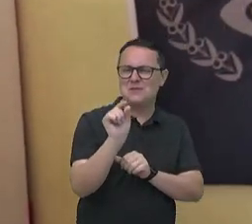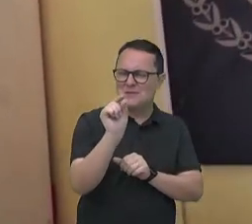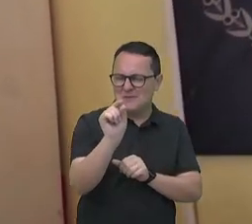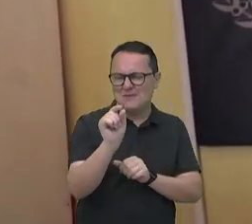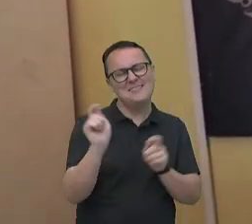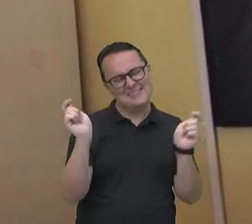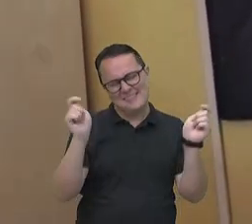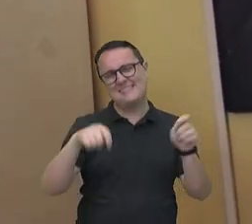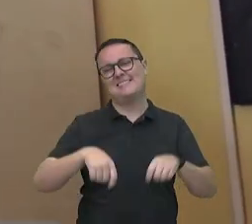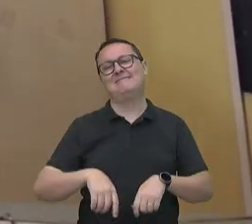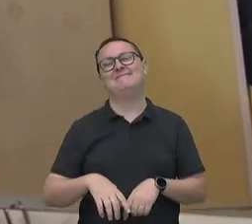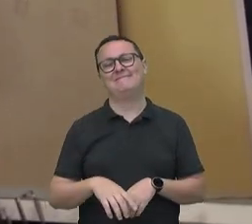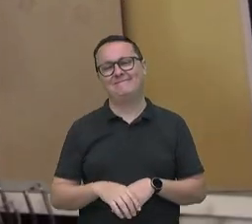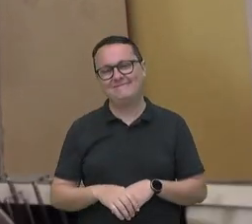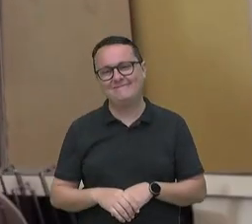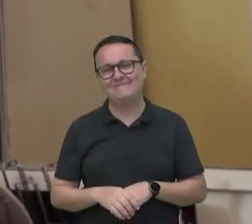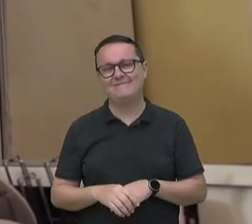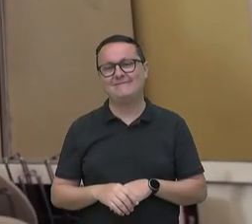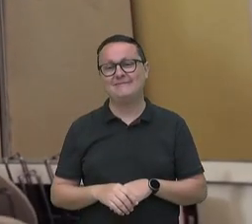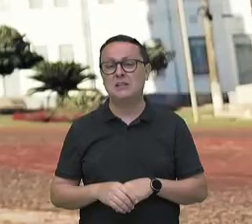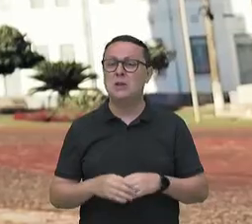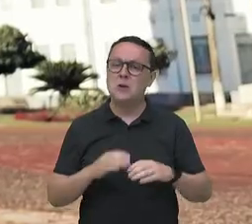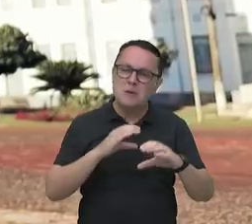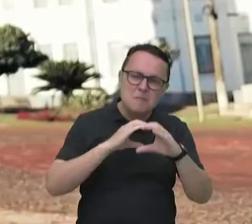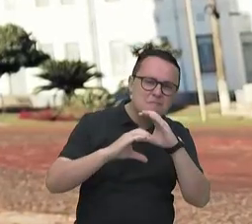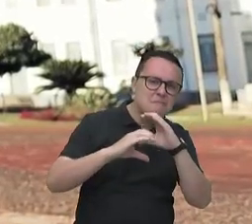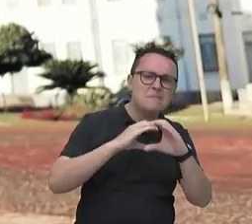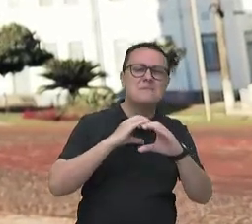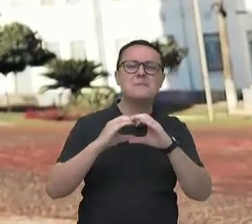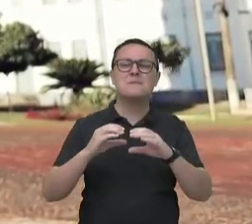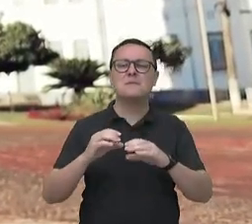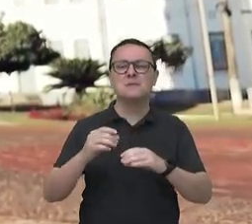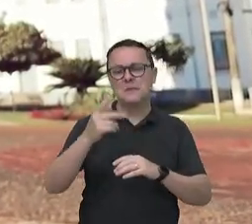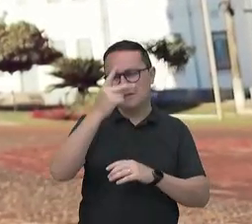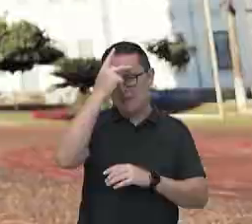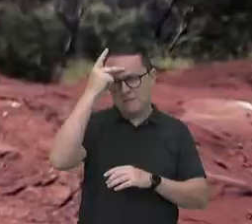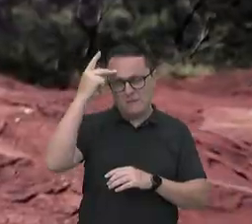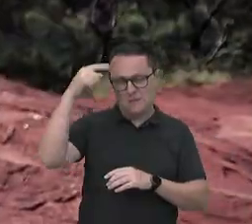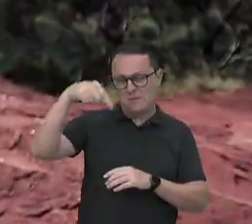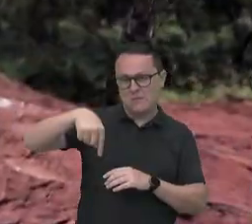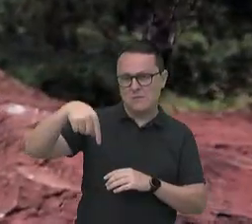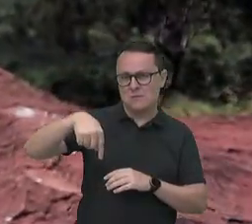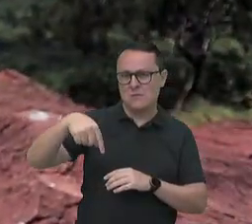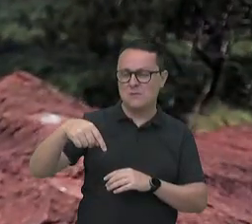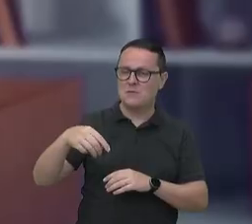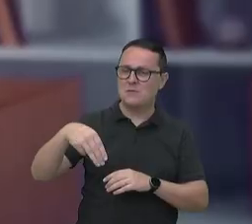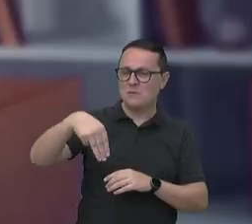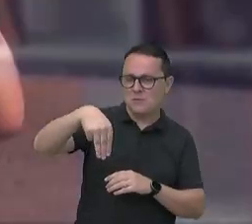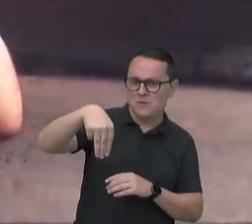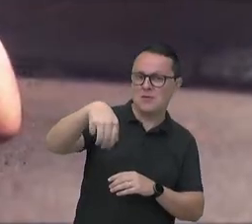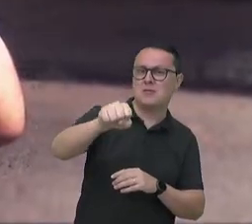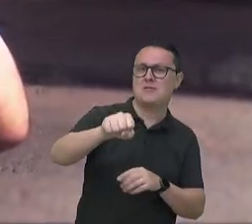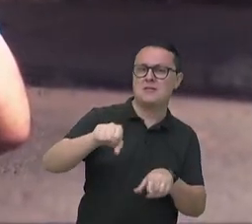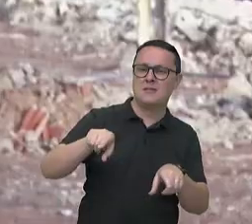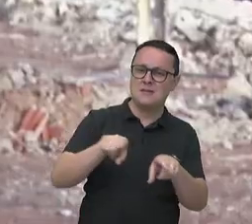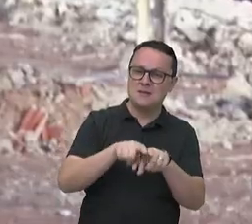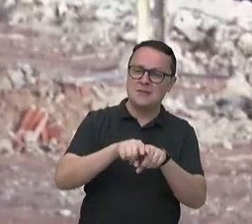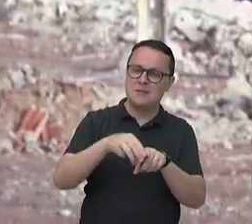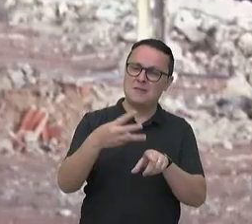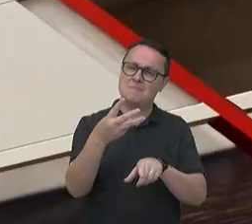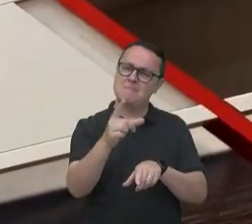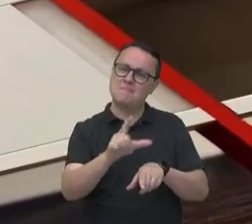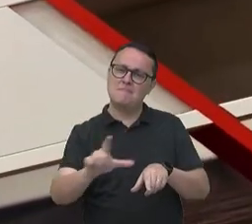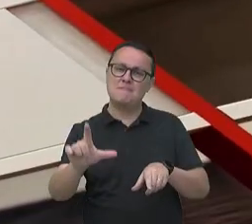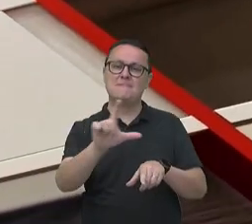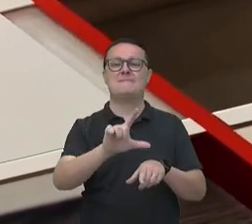dia, nem que seja por um instante. Quero continuar falando com a nossa gente, com o nosso estado